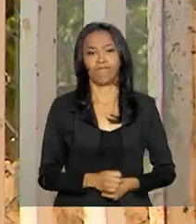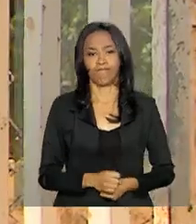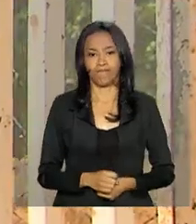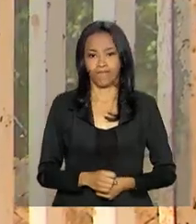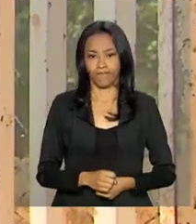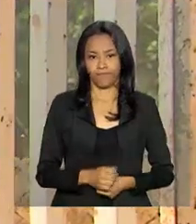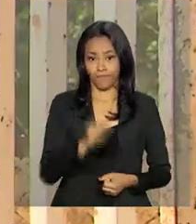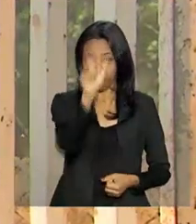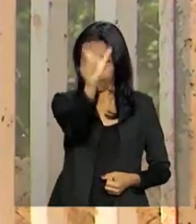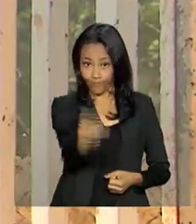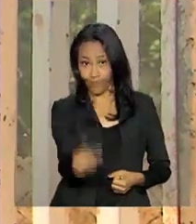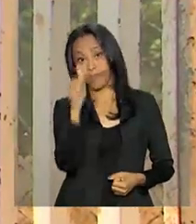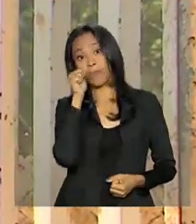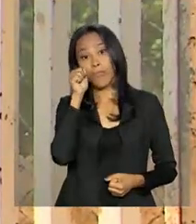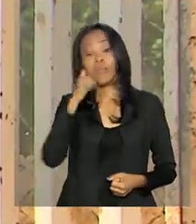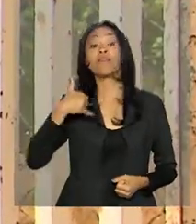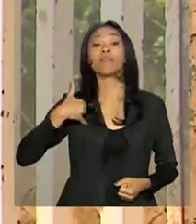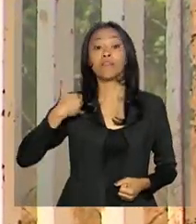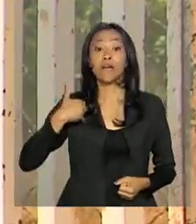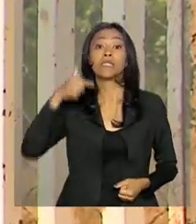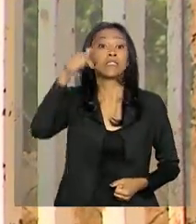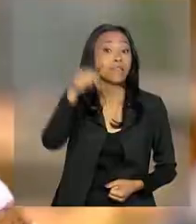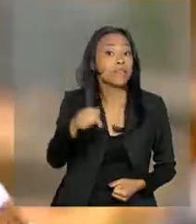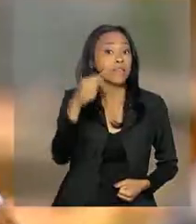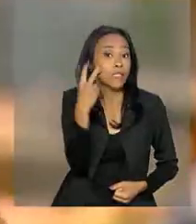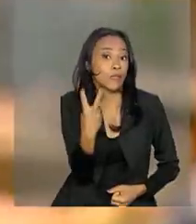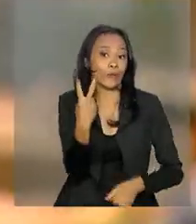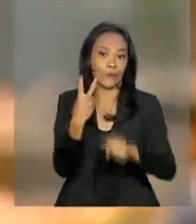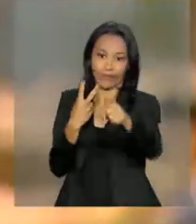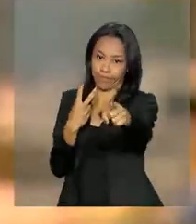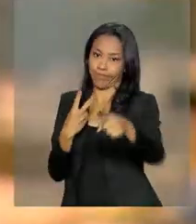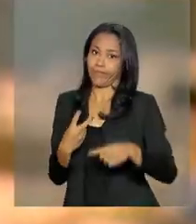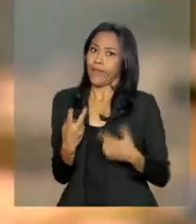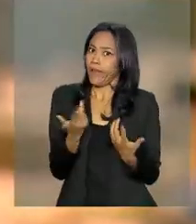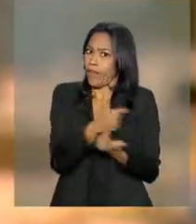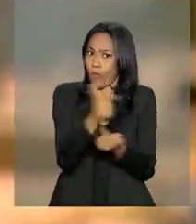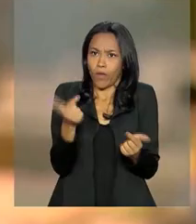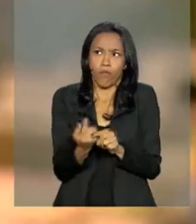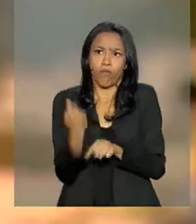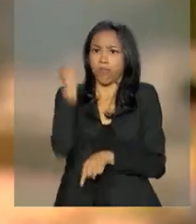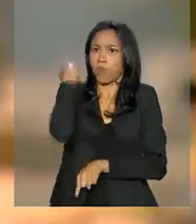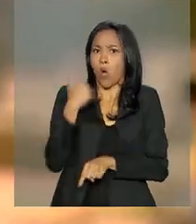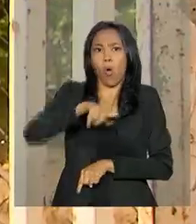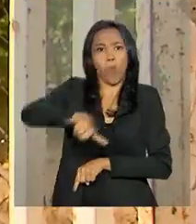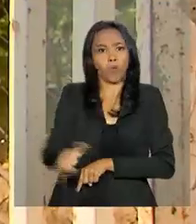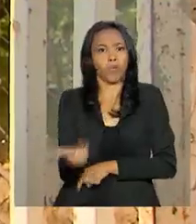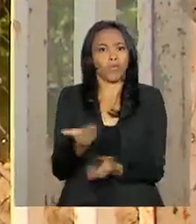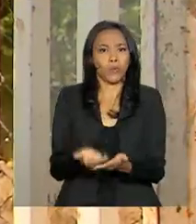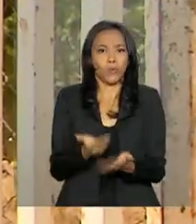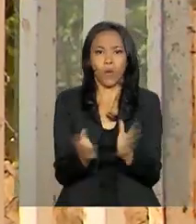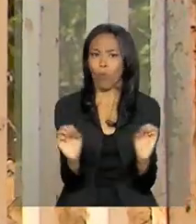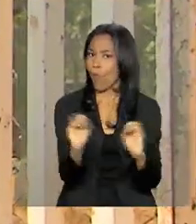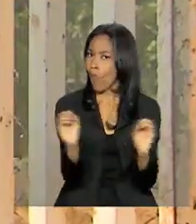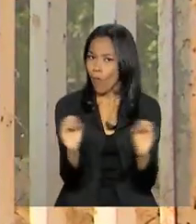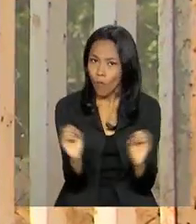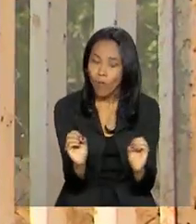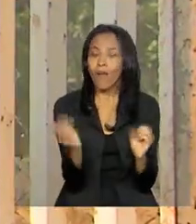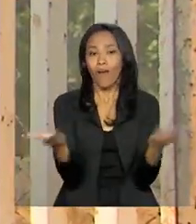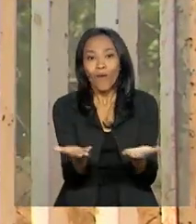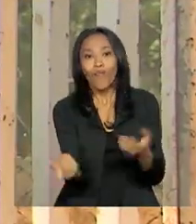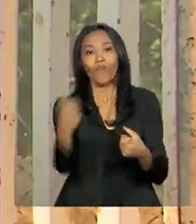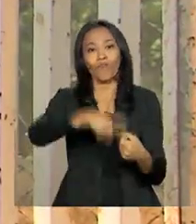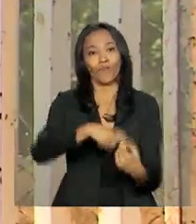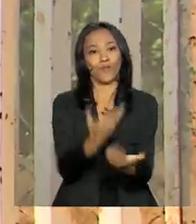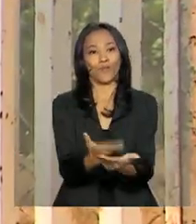a madalena tem 72 anos e conta que não teve oportunidade de estudar na juventude ela retomou